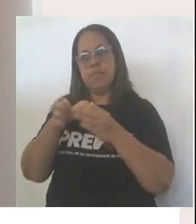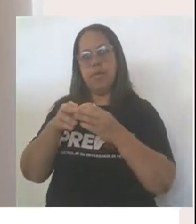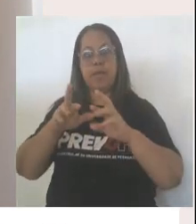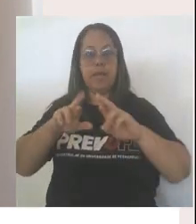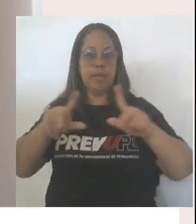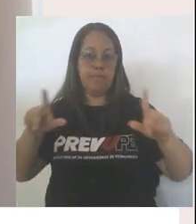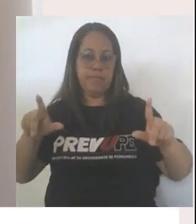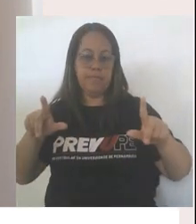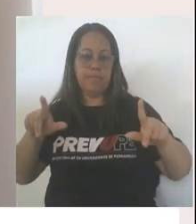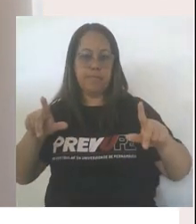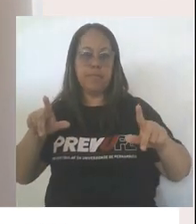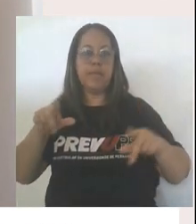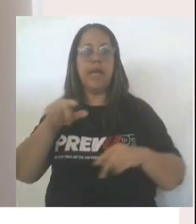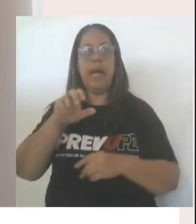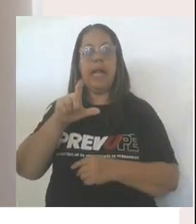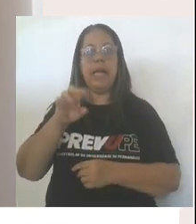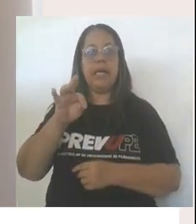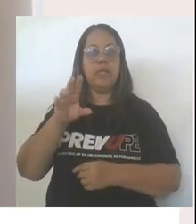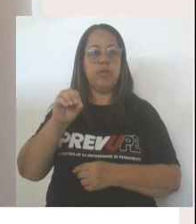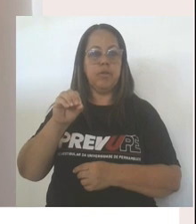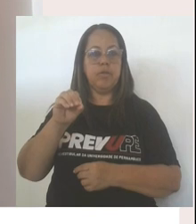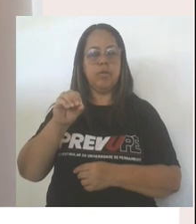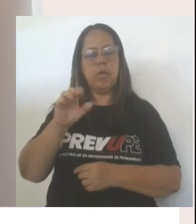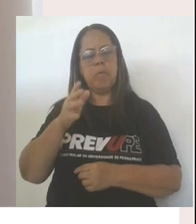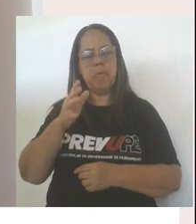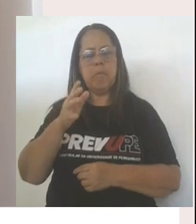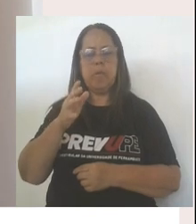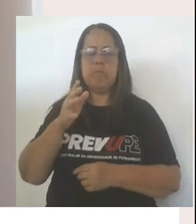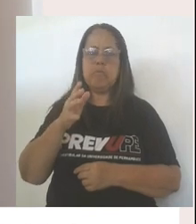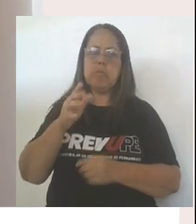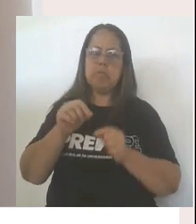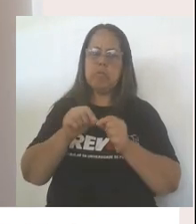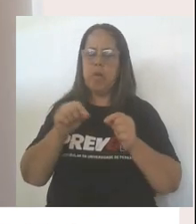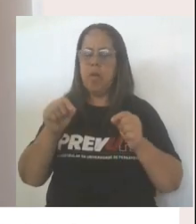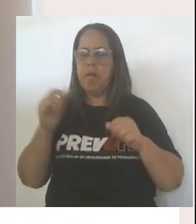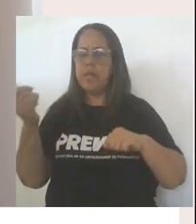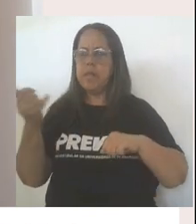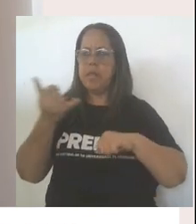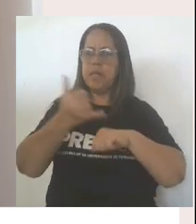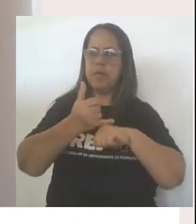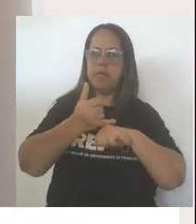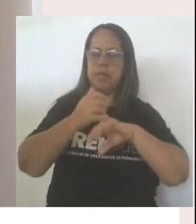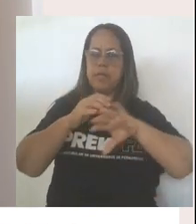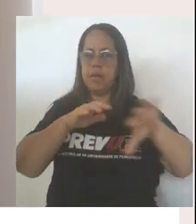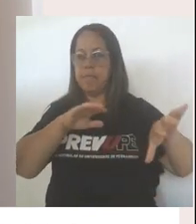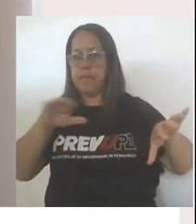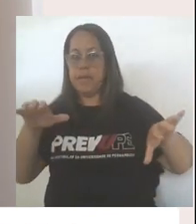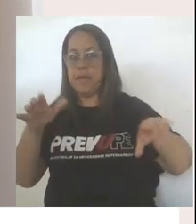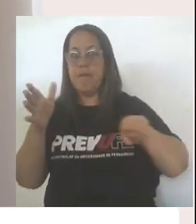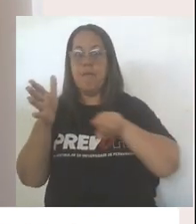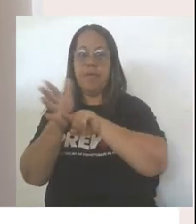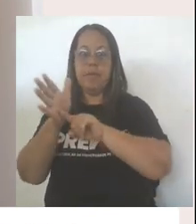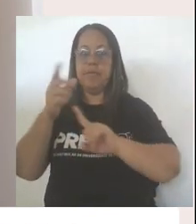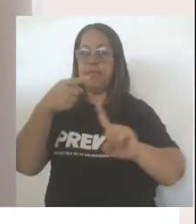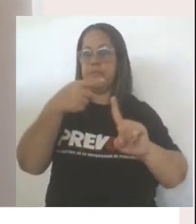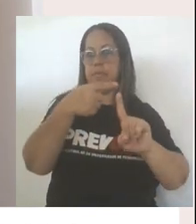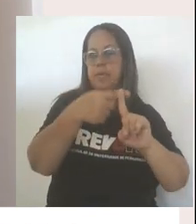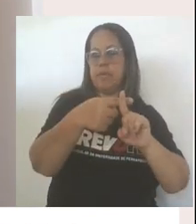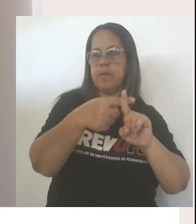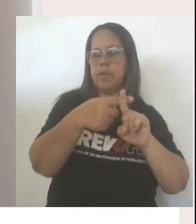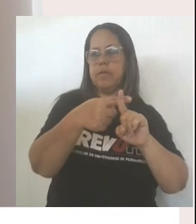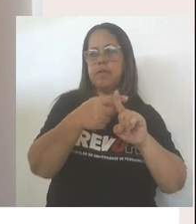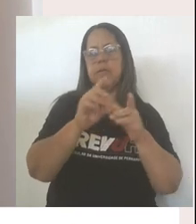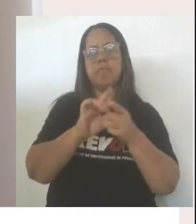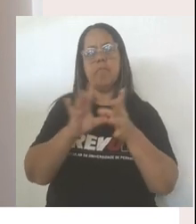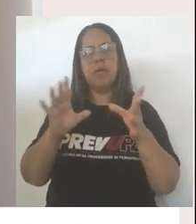O eletrólito, que é o meio condutor de íons que separa fisicamente o ânodo e o cátodo. Ele permite que